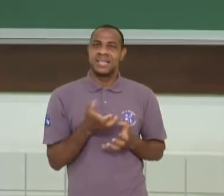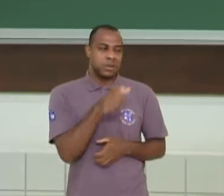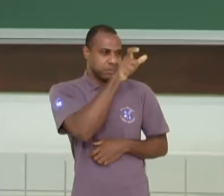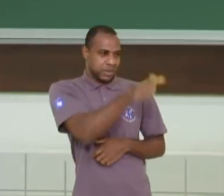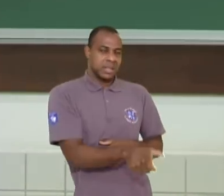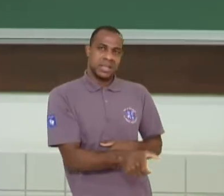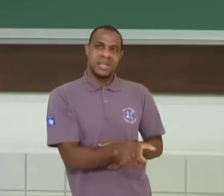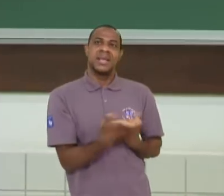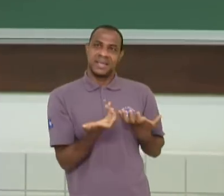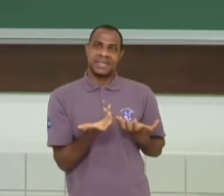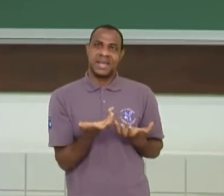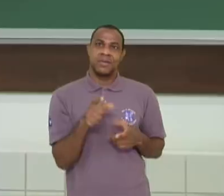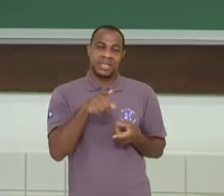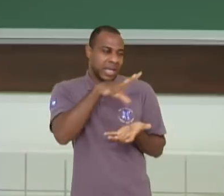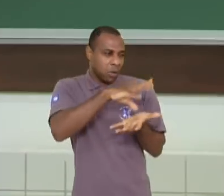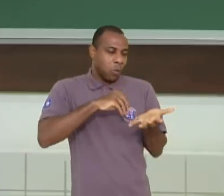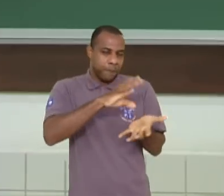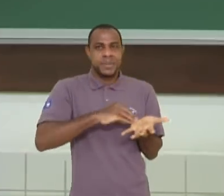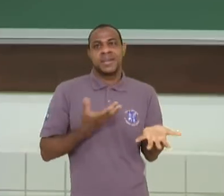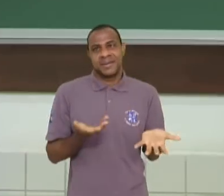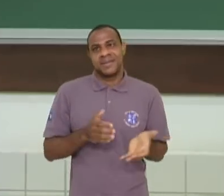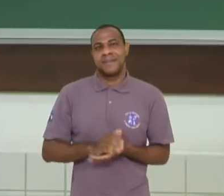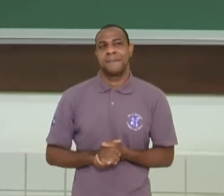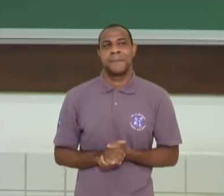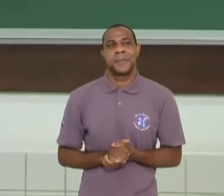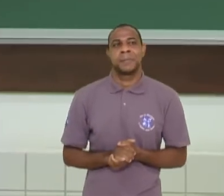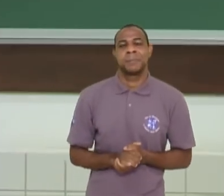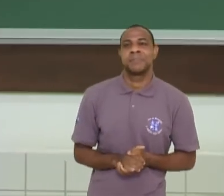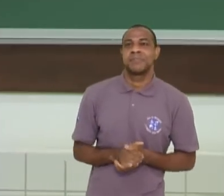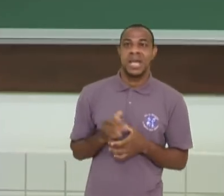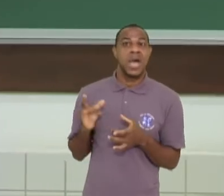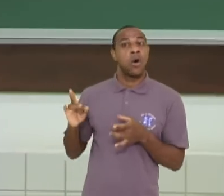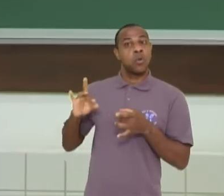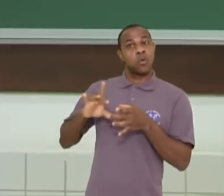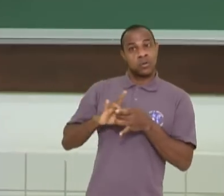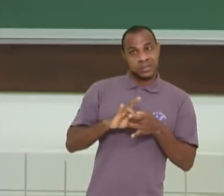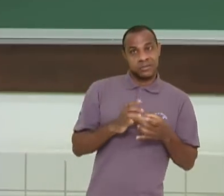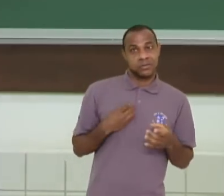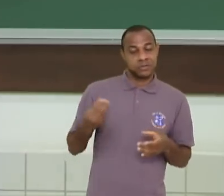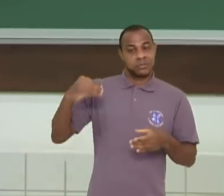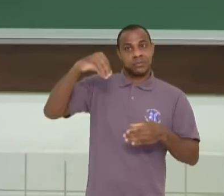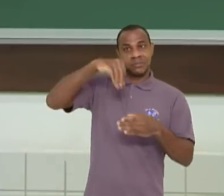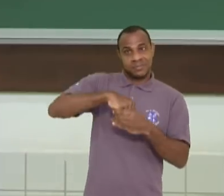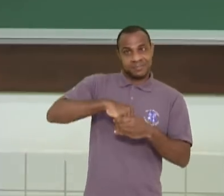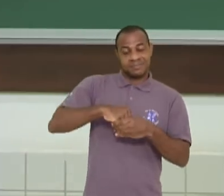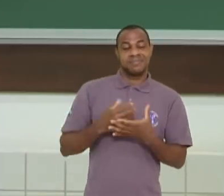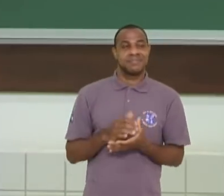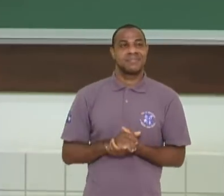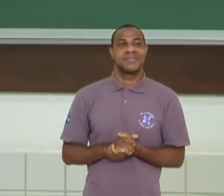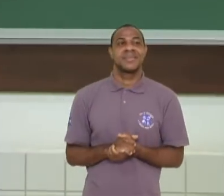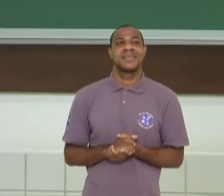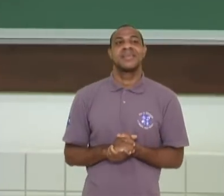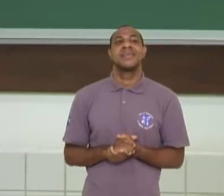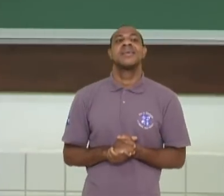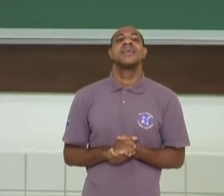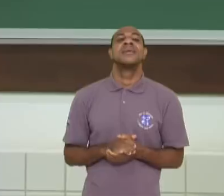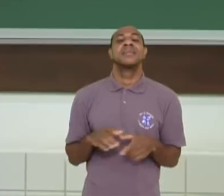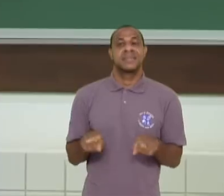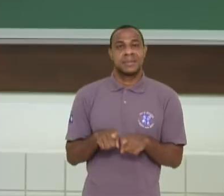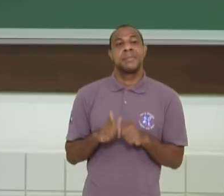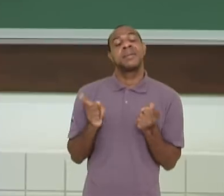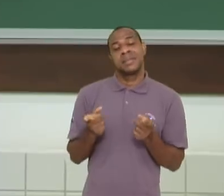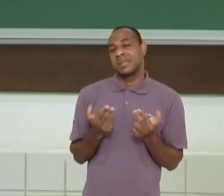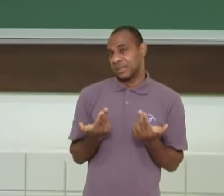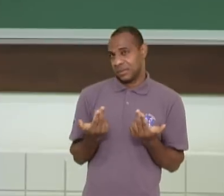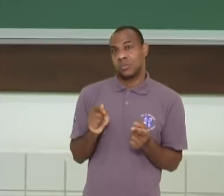jogador, aquele ator, seja lá, enfim, o contexto que nós estamos inseridos, né? Então tudo isso aí também entra dentro do contexto da